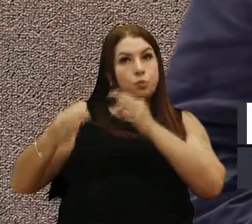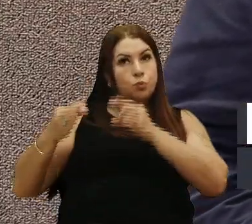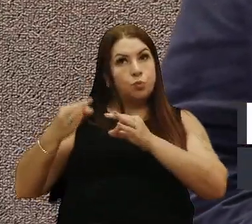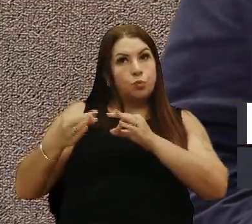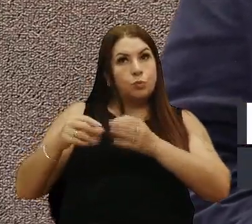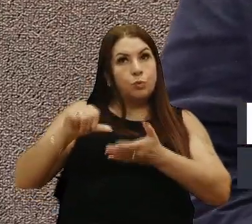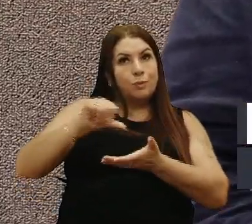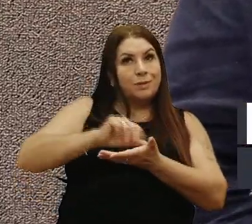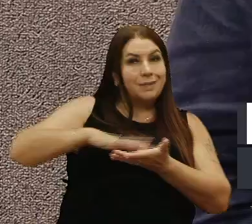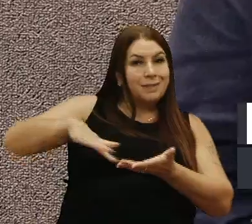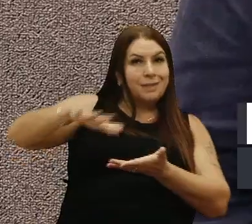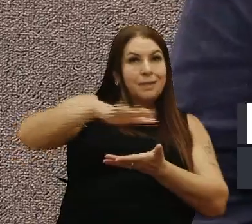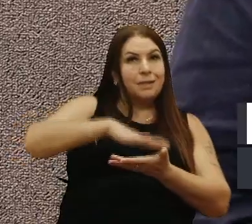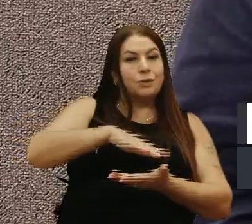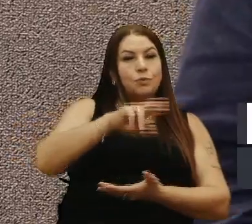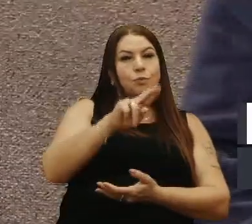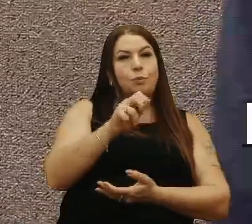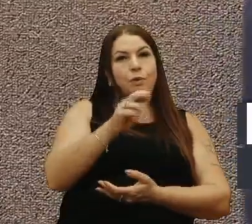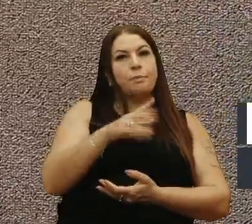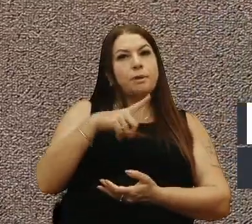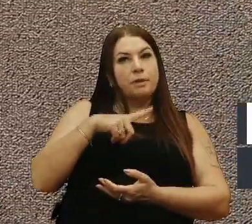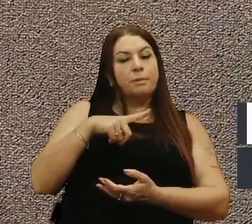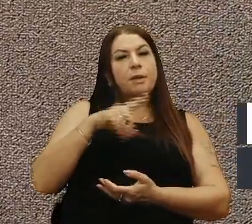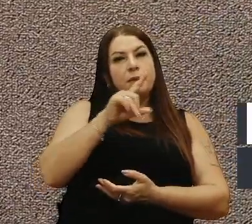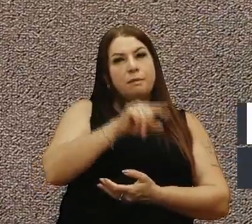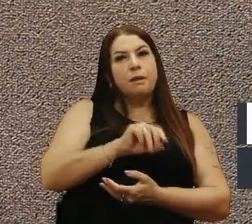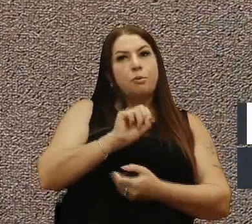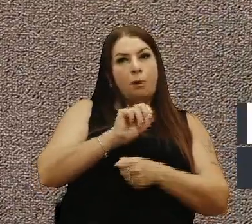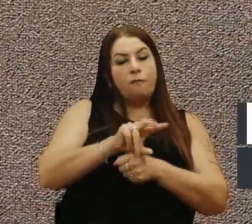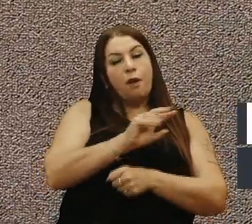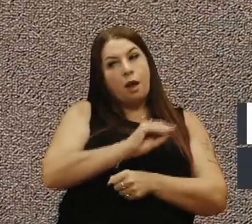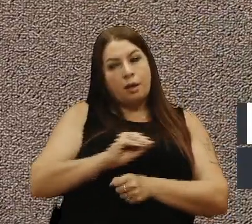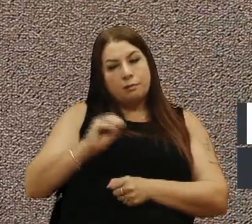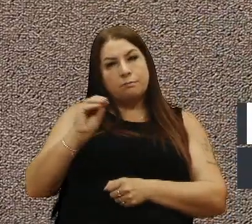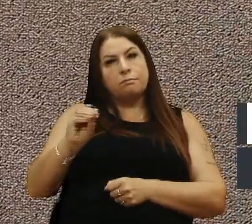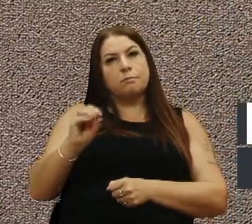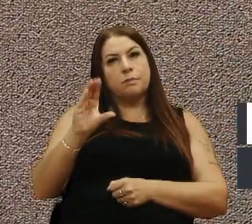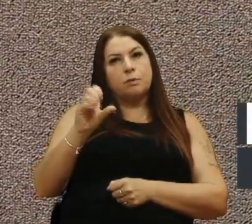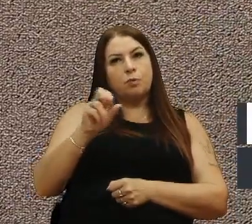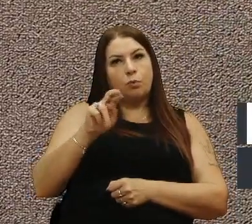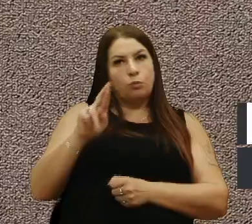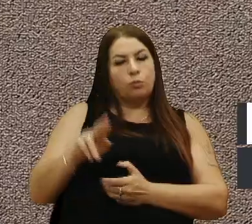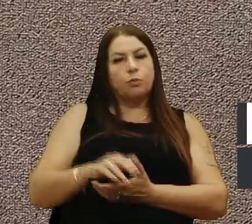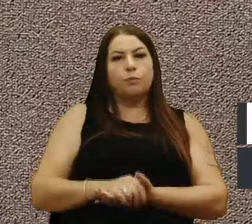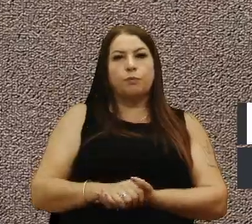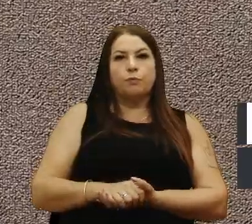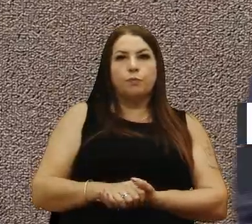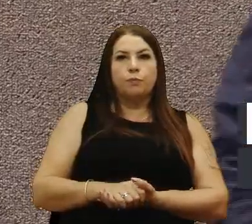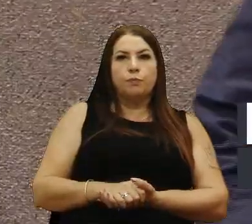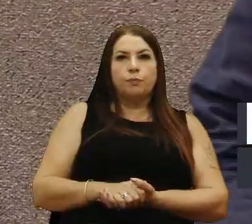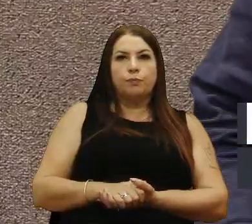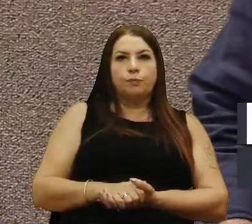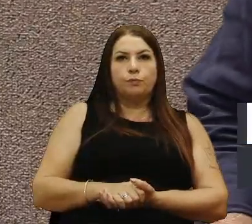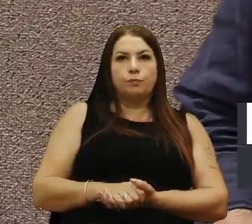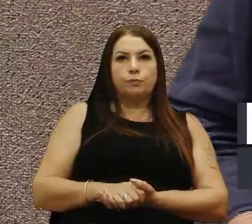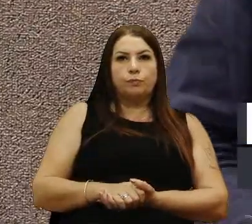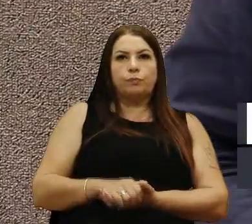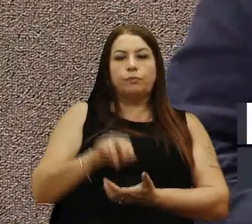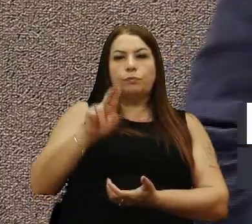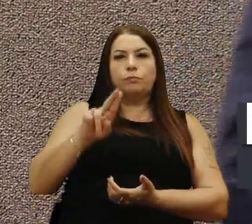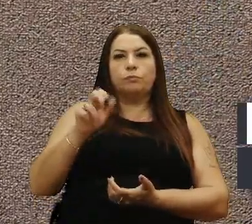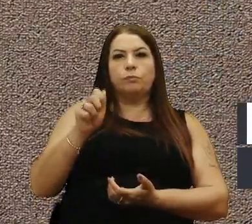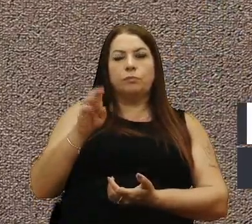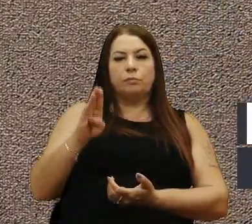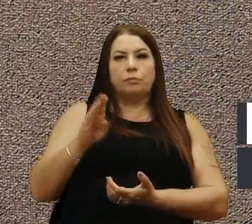mãe, o UAB, também tenha um assento no Contur. E, aliás, a UAB